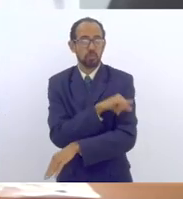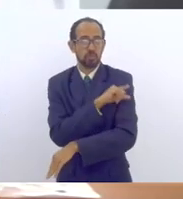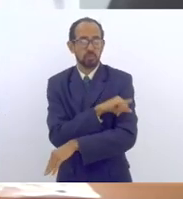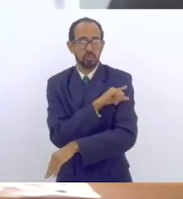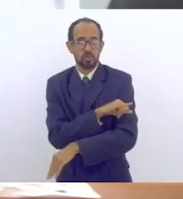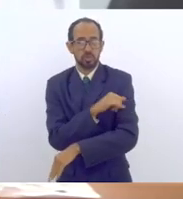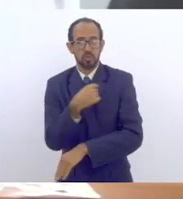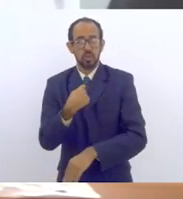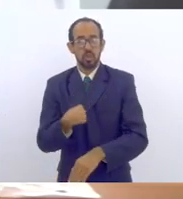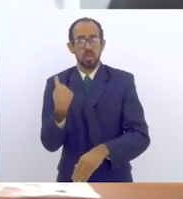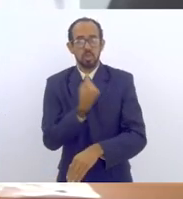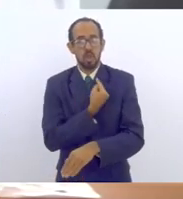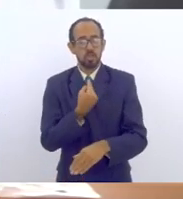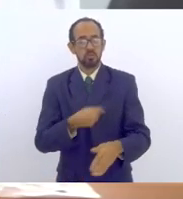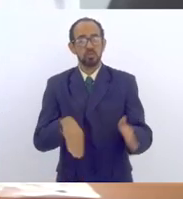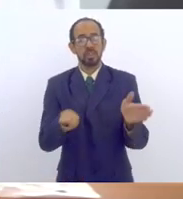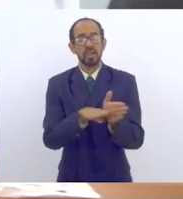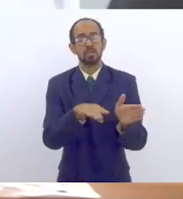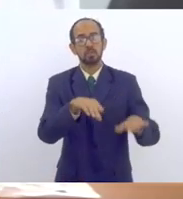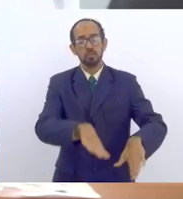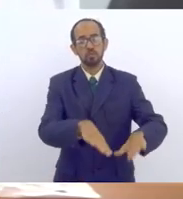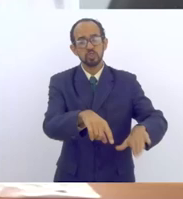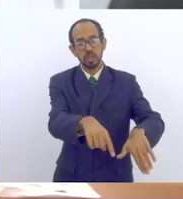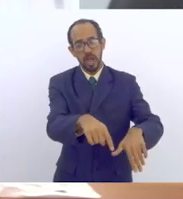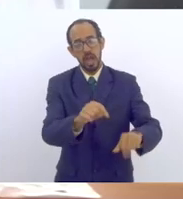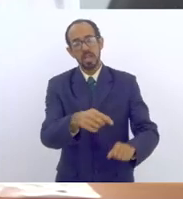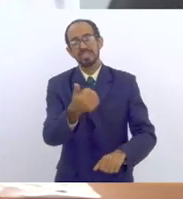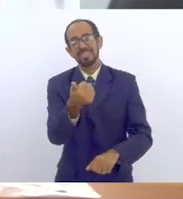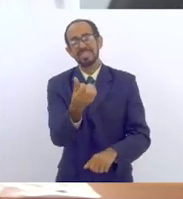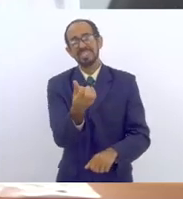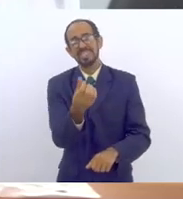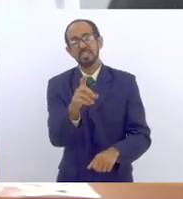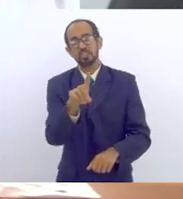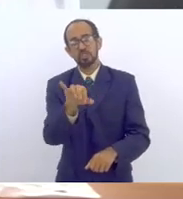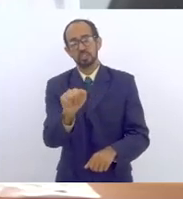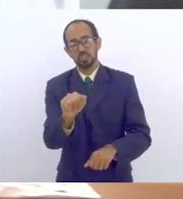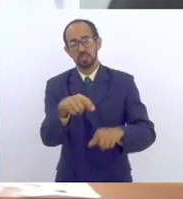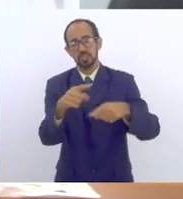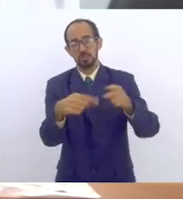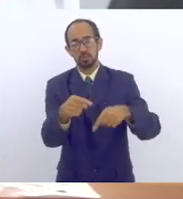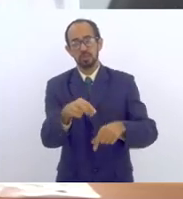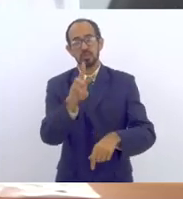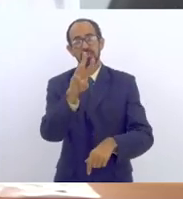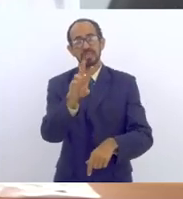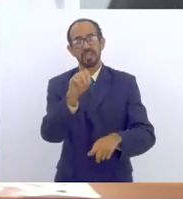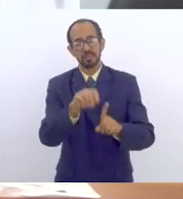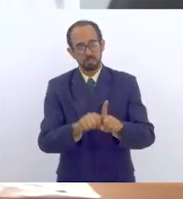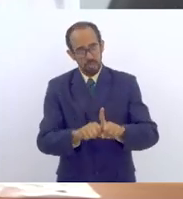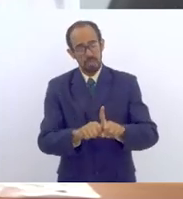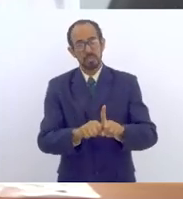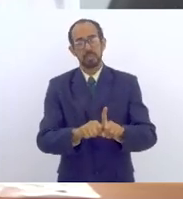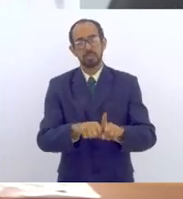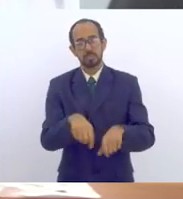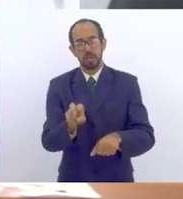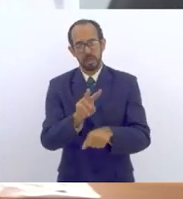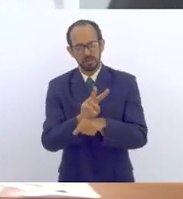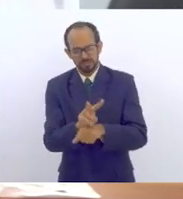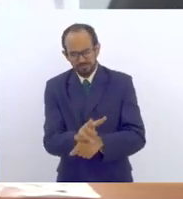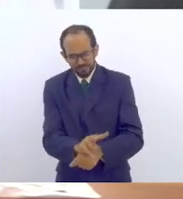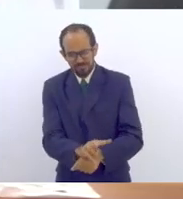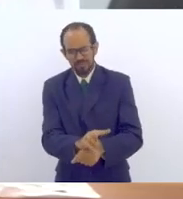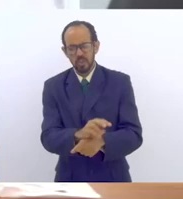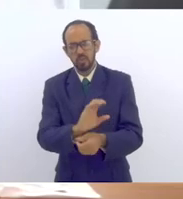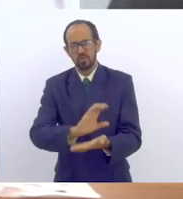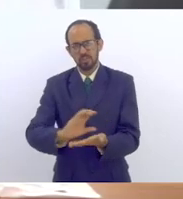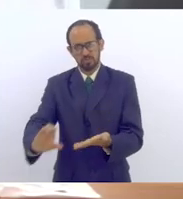16 dias sem ir em casa e depois ficamos lá por três meses monitorando com investimento o momento muito